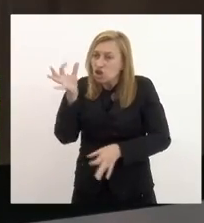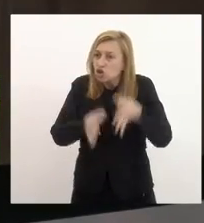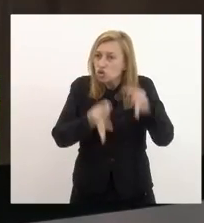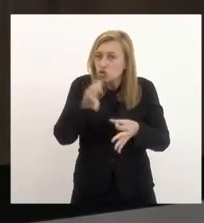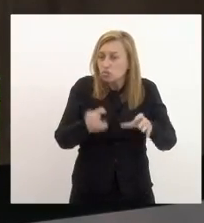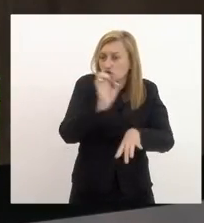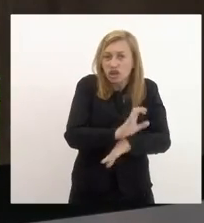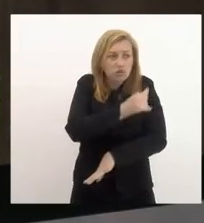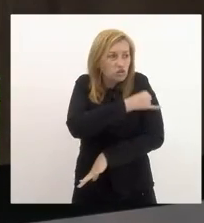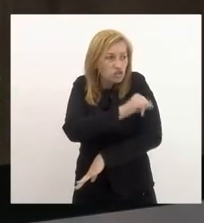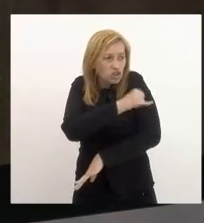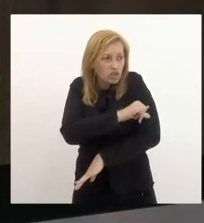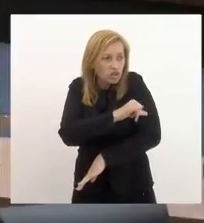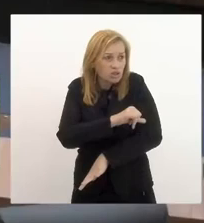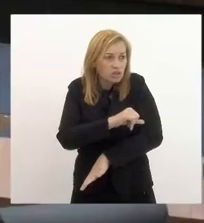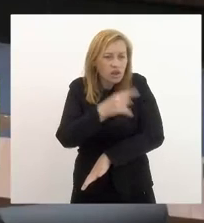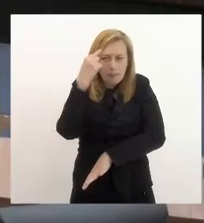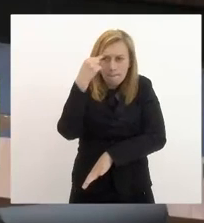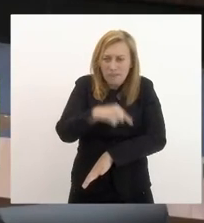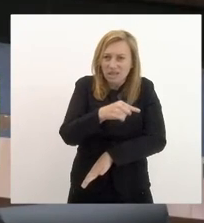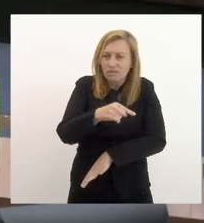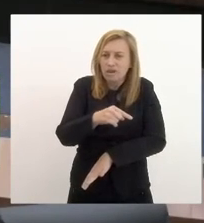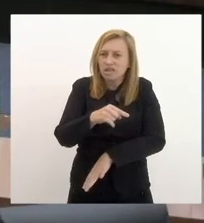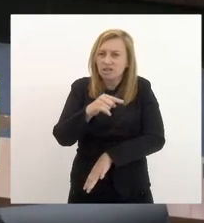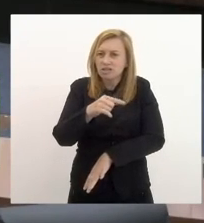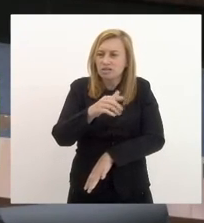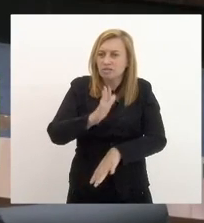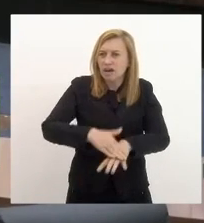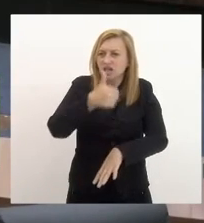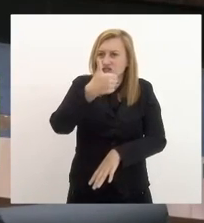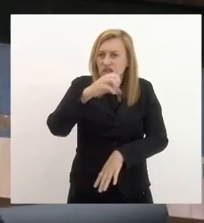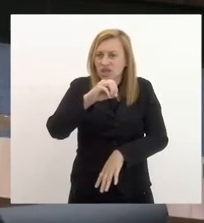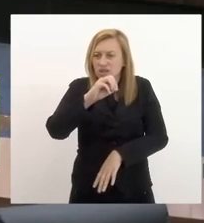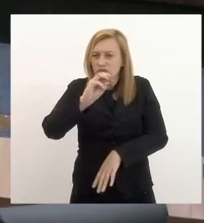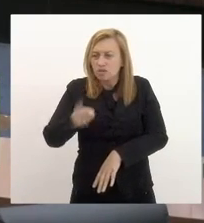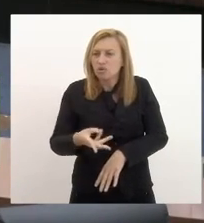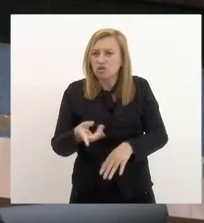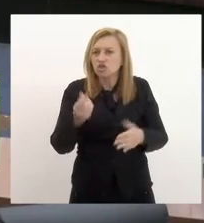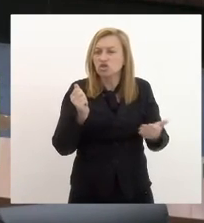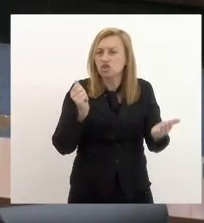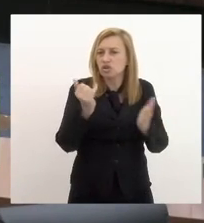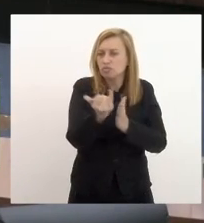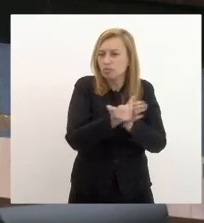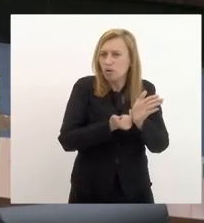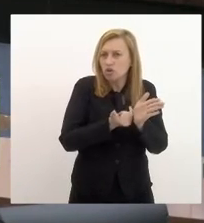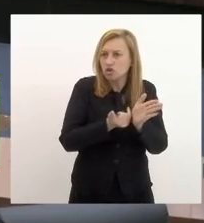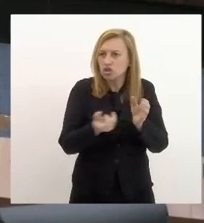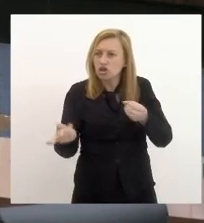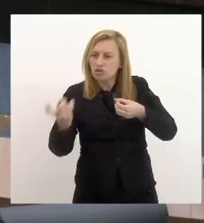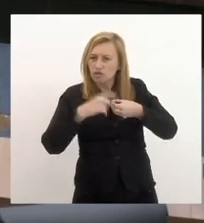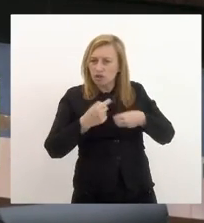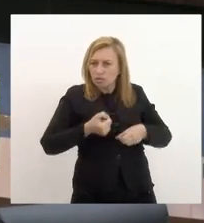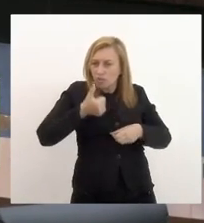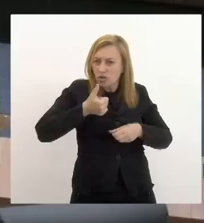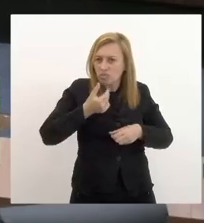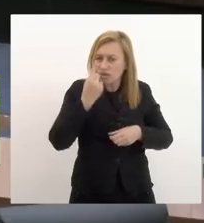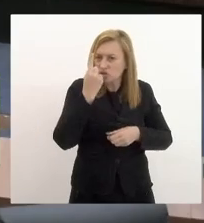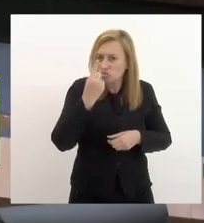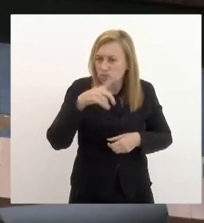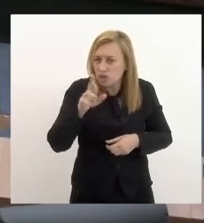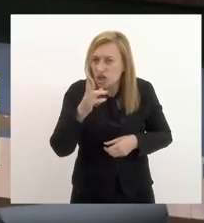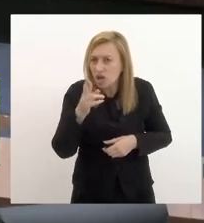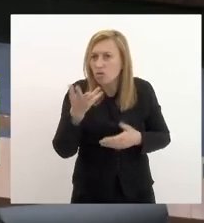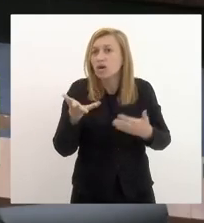para o estado do Rio de Janeiro que manda mais de 10 milhões de impostos para o governo federal e recebe de volta um pouquinho mais de 1